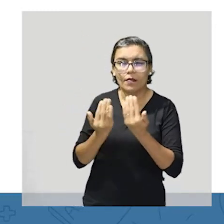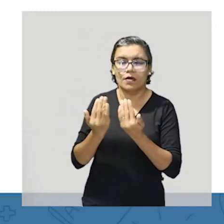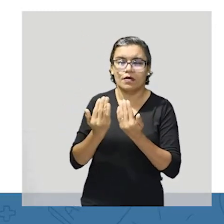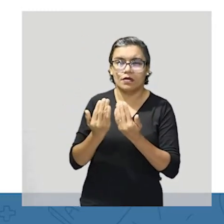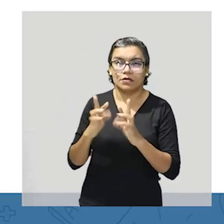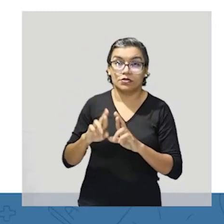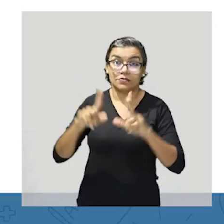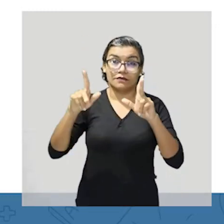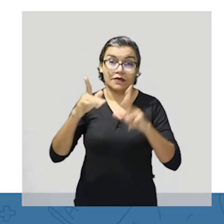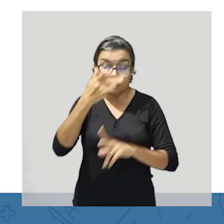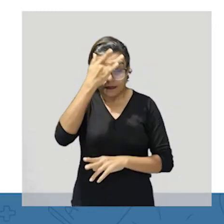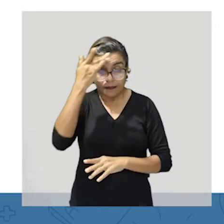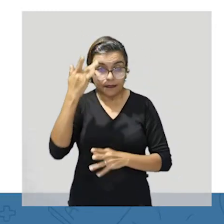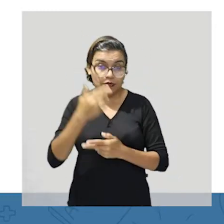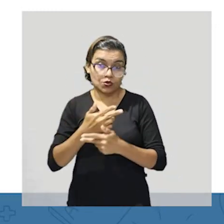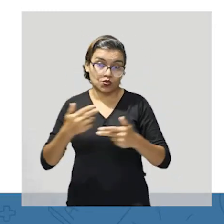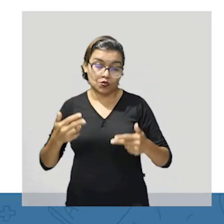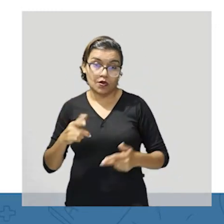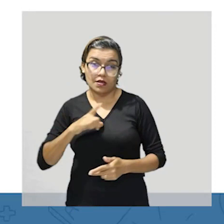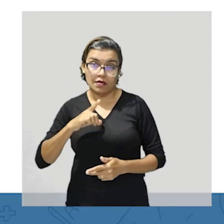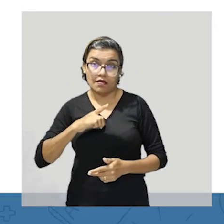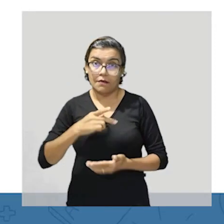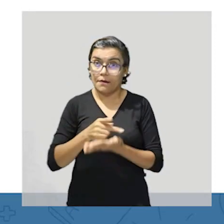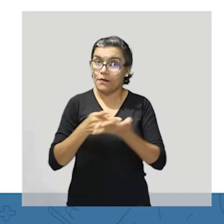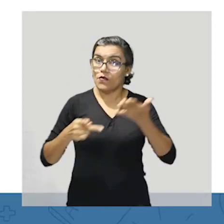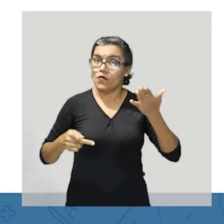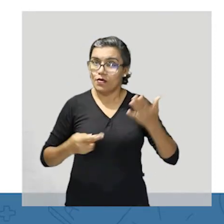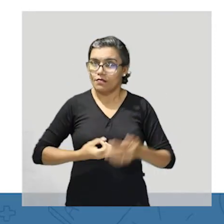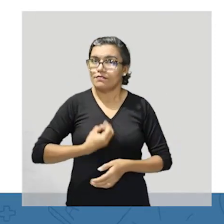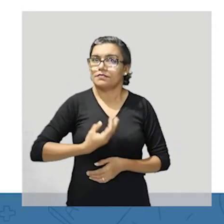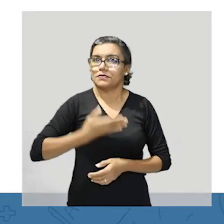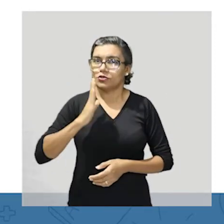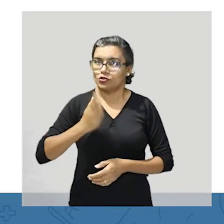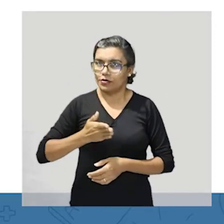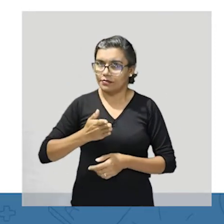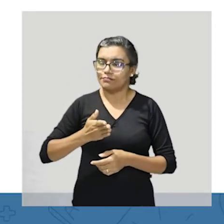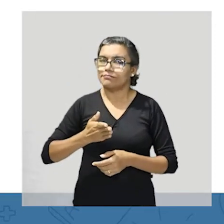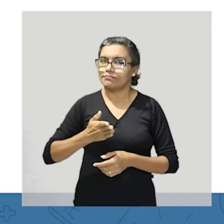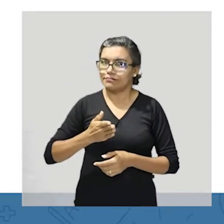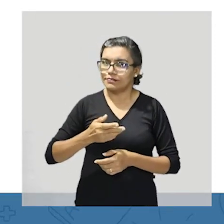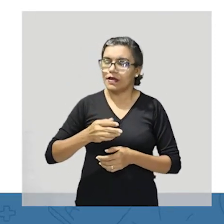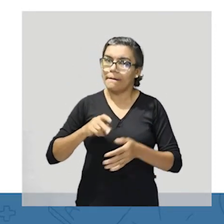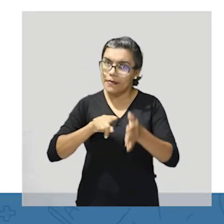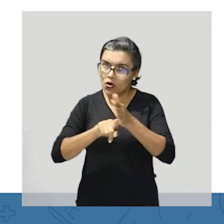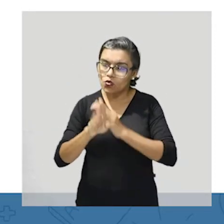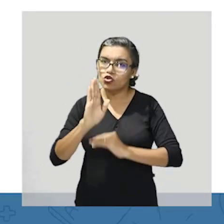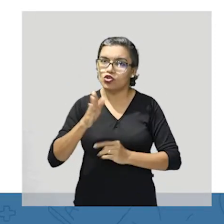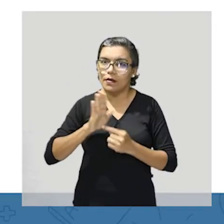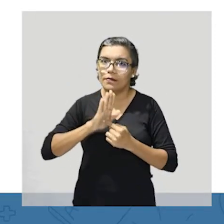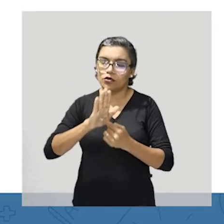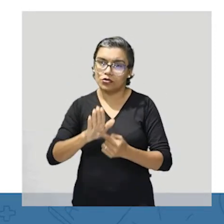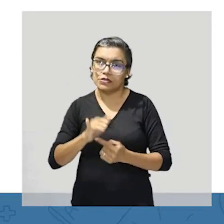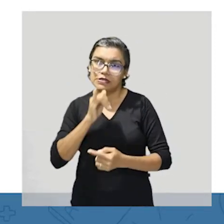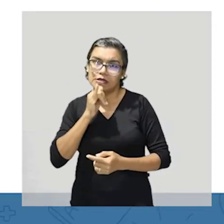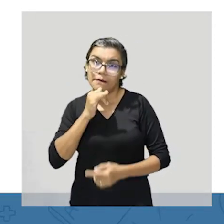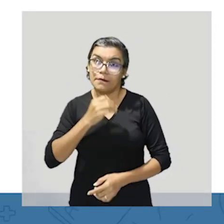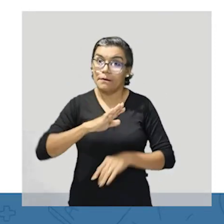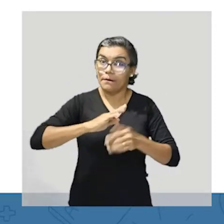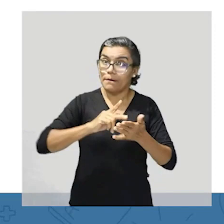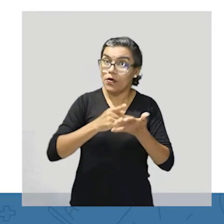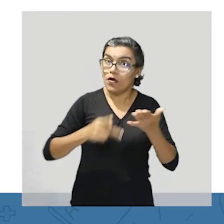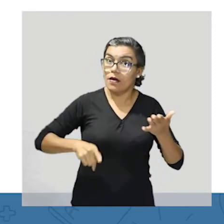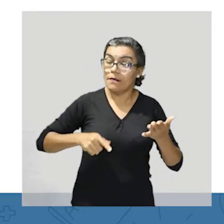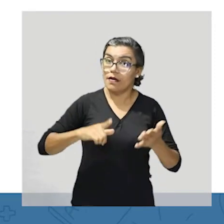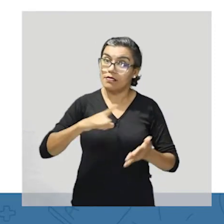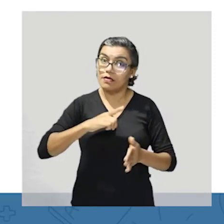diferentes pessoas. Aqui é um poema, o enunciado já falou isso para você. O poema trata de subjetividade, então você tem